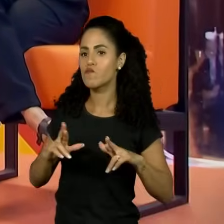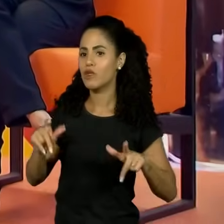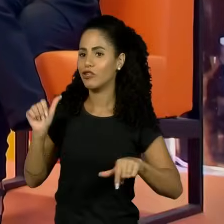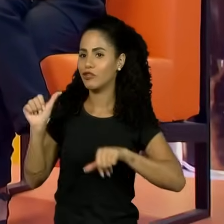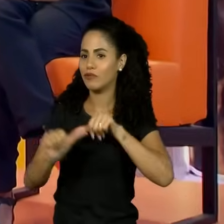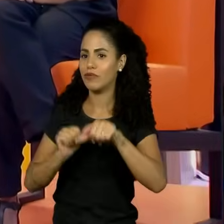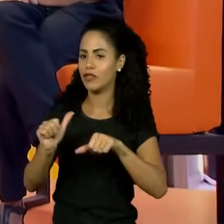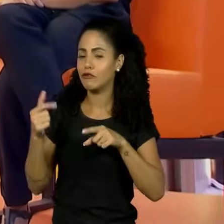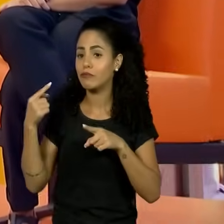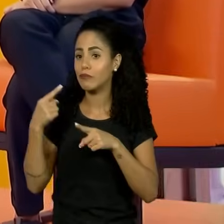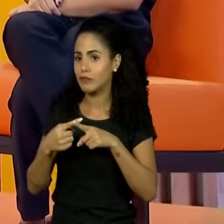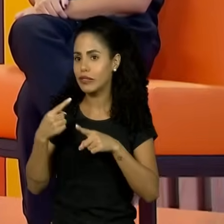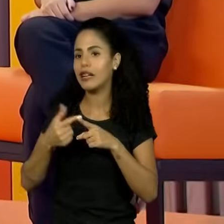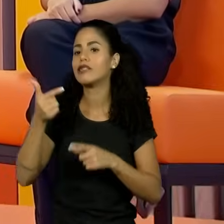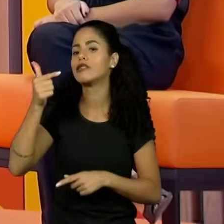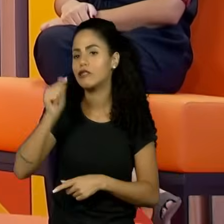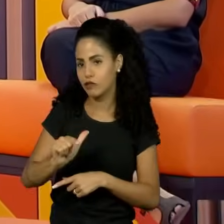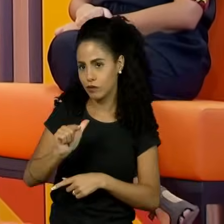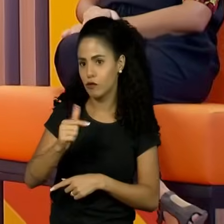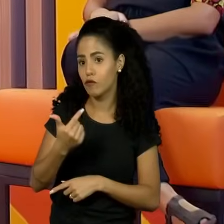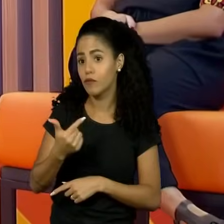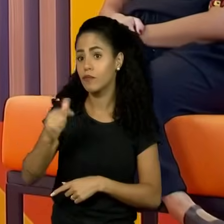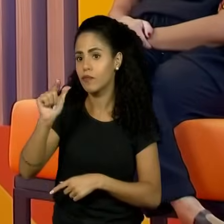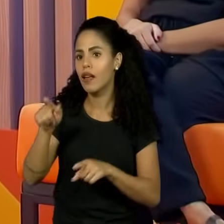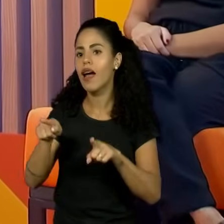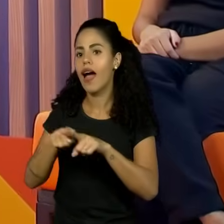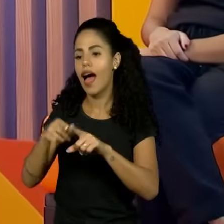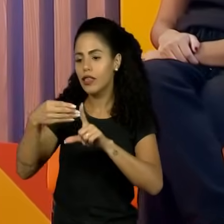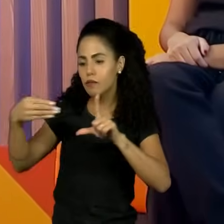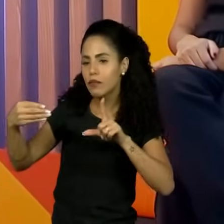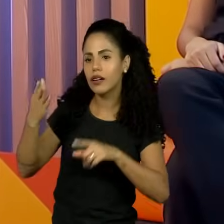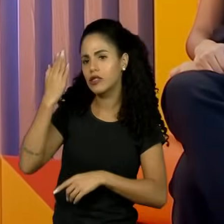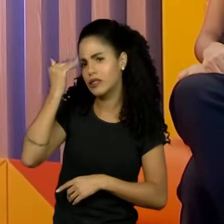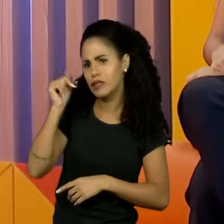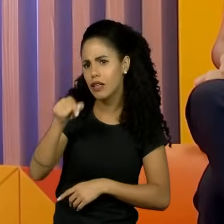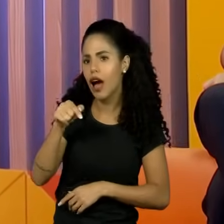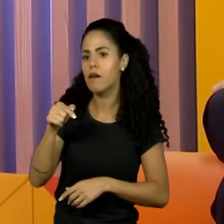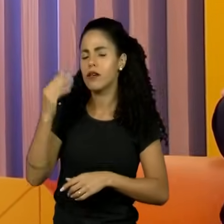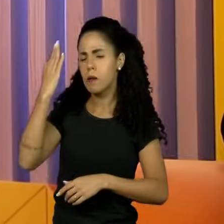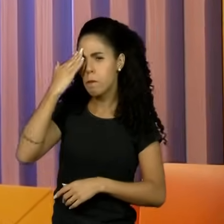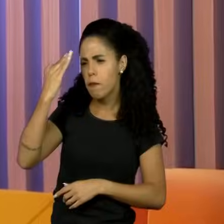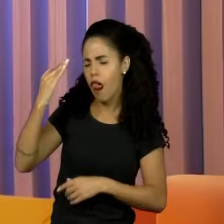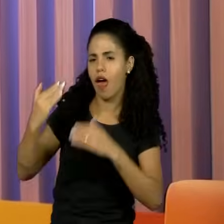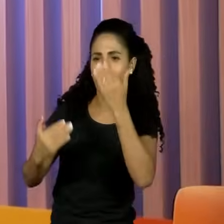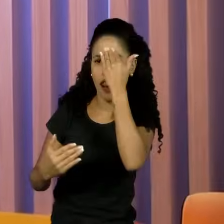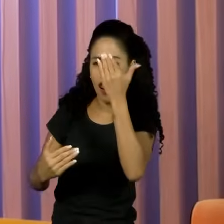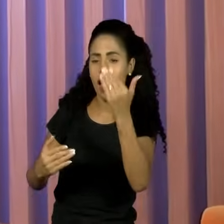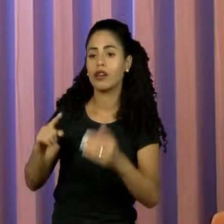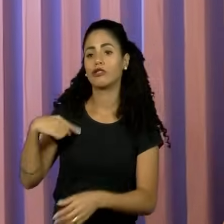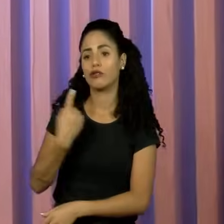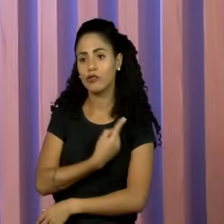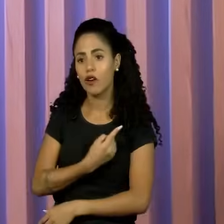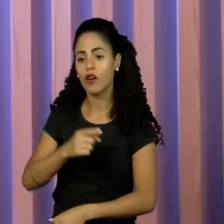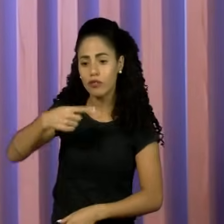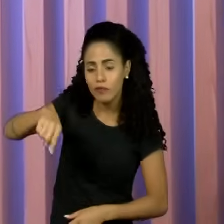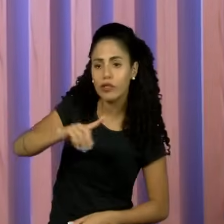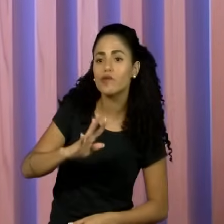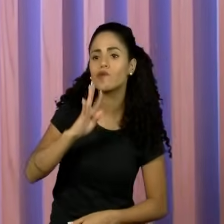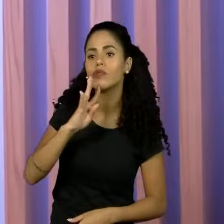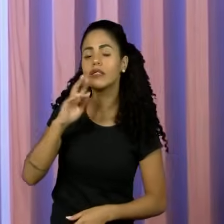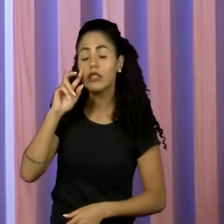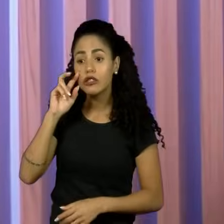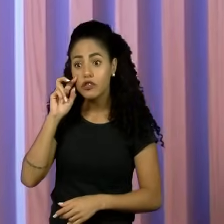que, mais uma vez, junto com o streamer e essa popularização de você conhecer e ver pessoas jogando,